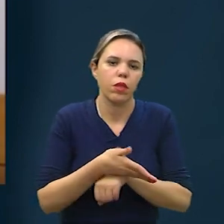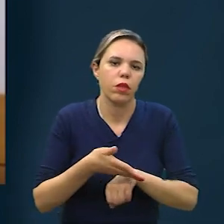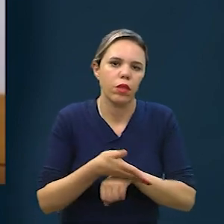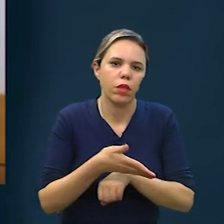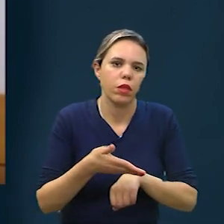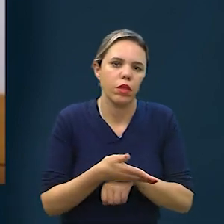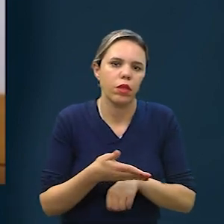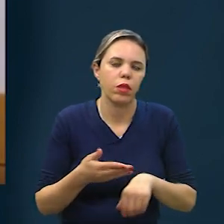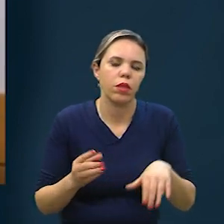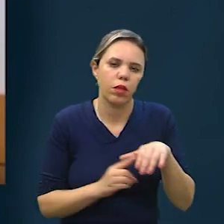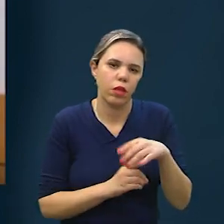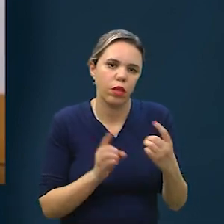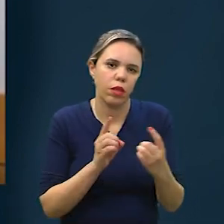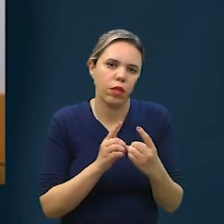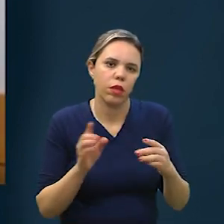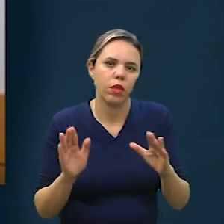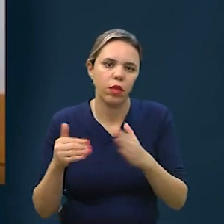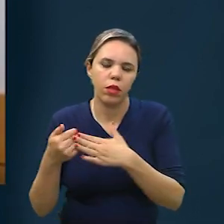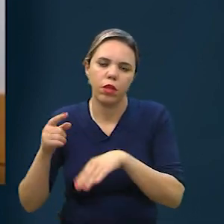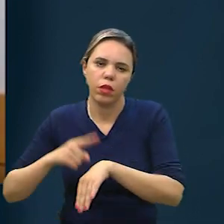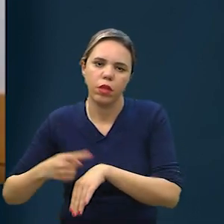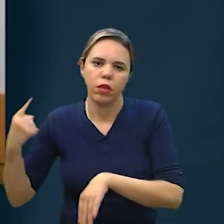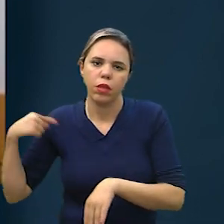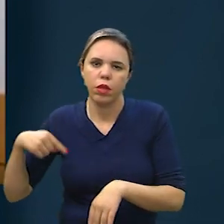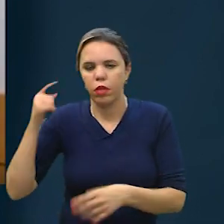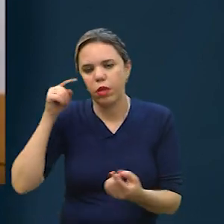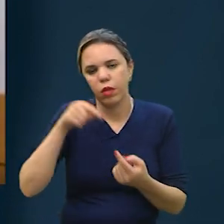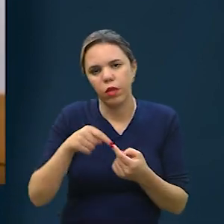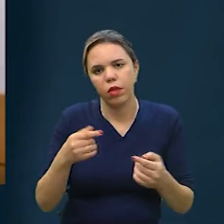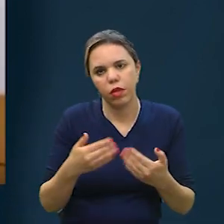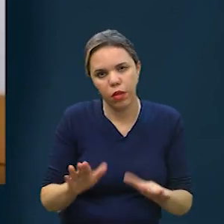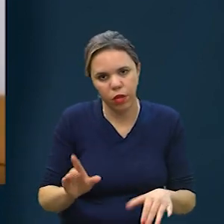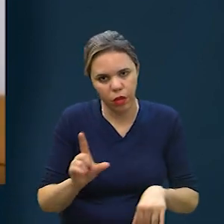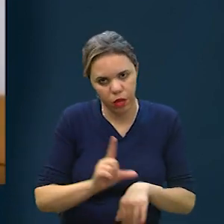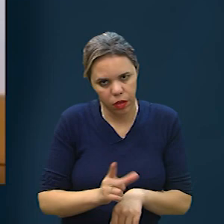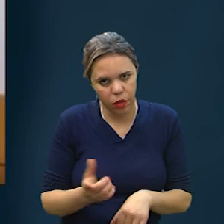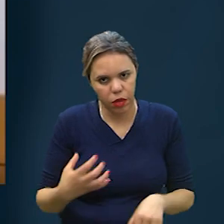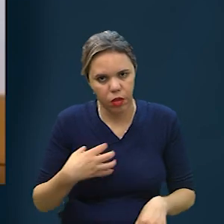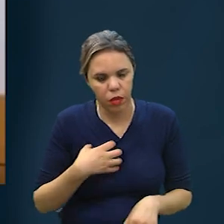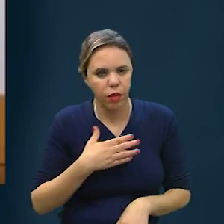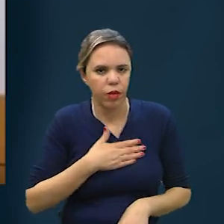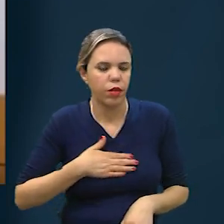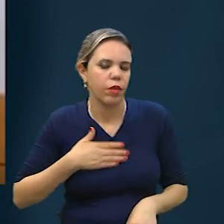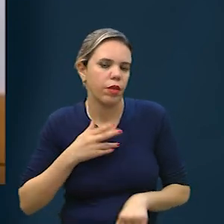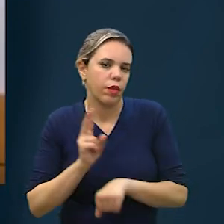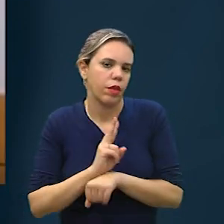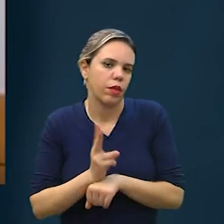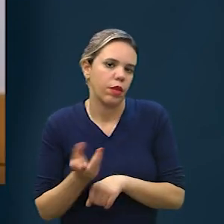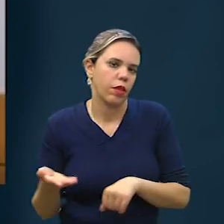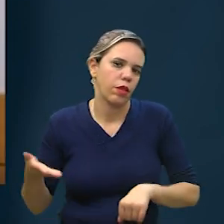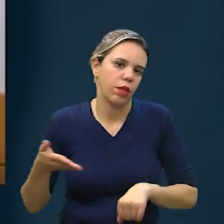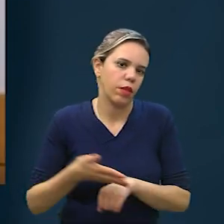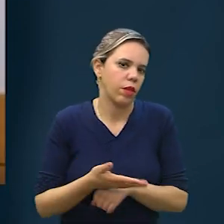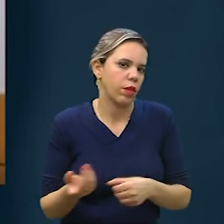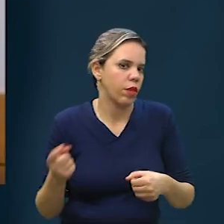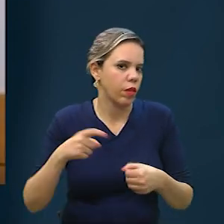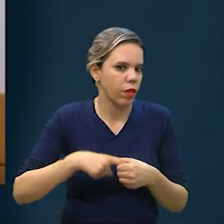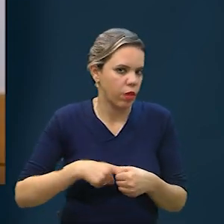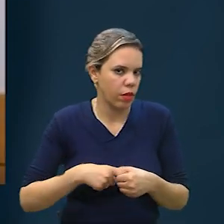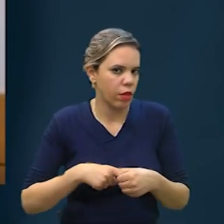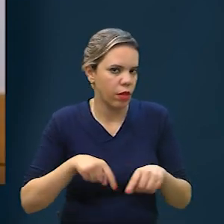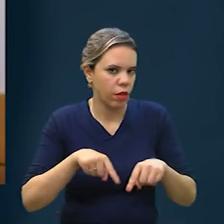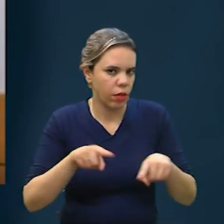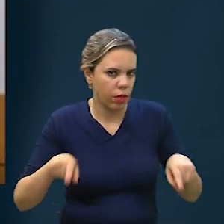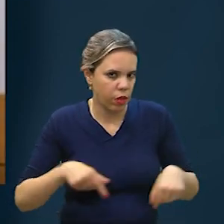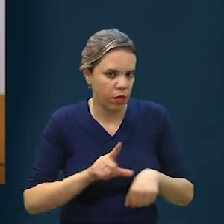Nós fizemos o home care no momento que o salão estava fechado, e a nossa ideia é que quando o salão abrisse, ela sentisse essa segurança. Então, para que ela se sentisse